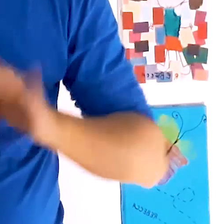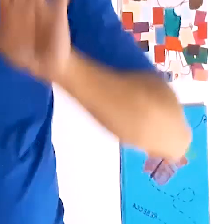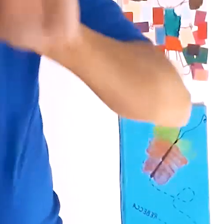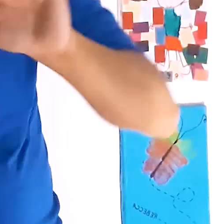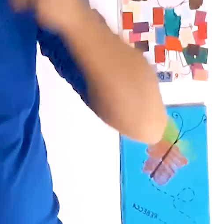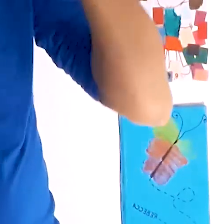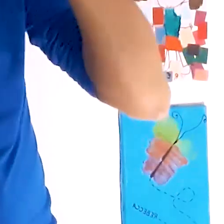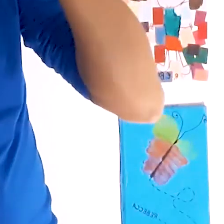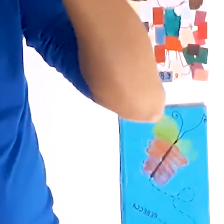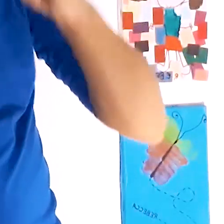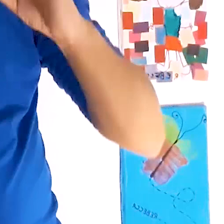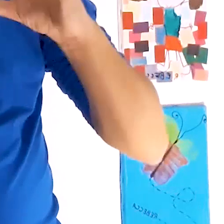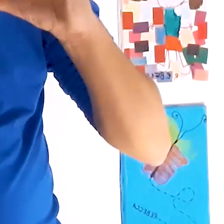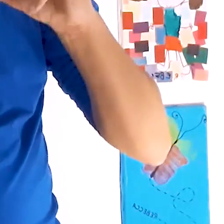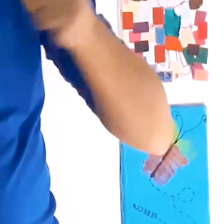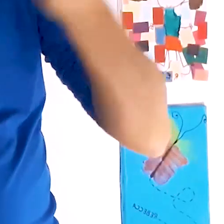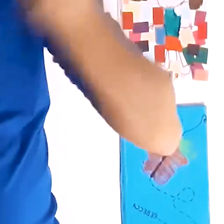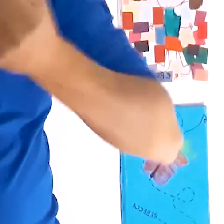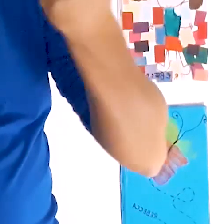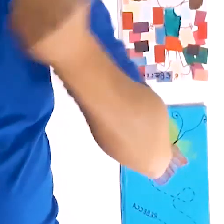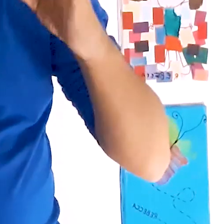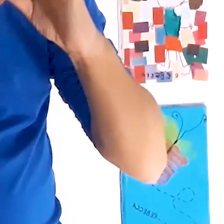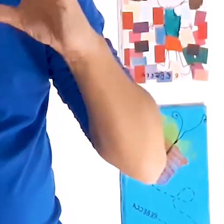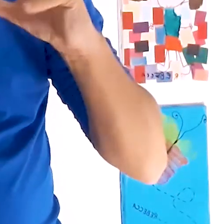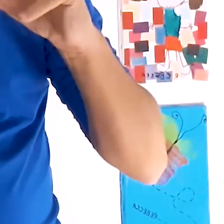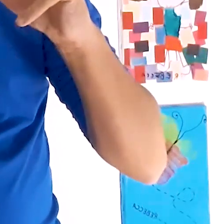Mas você pensa que todo carro